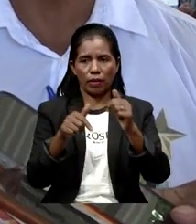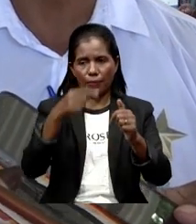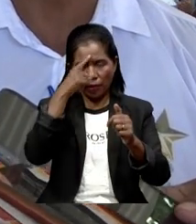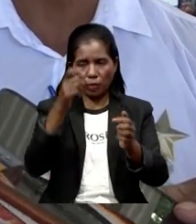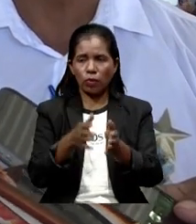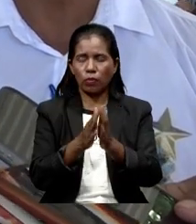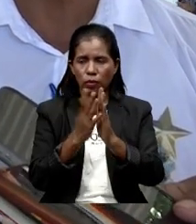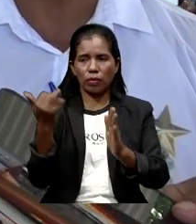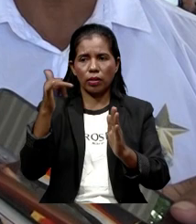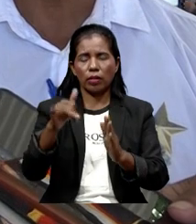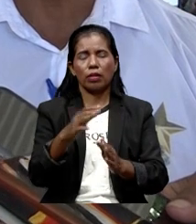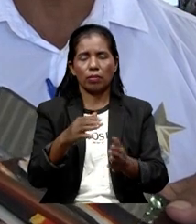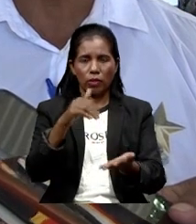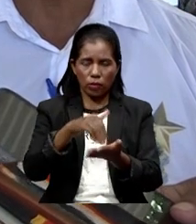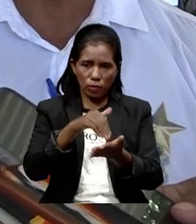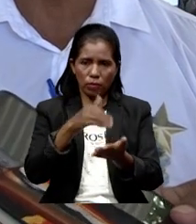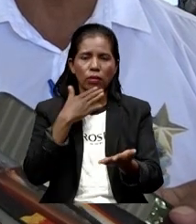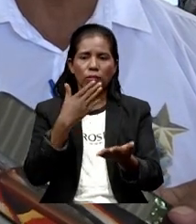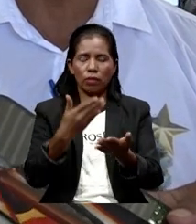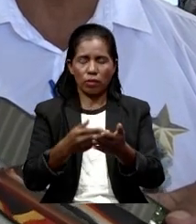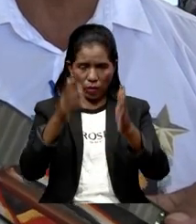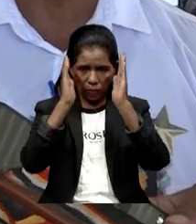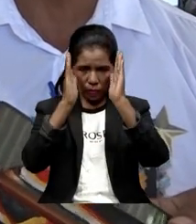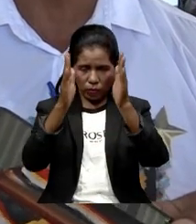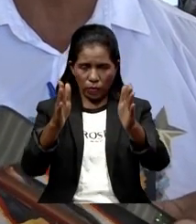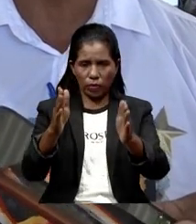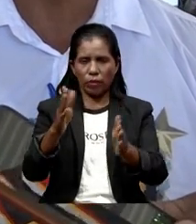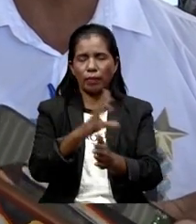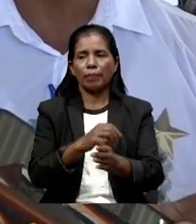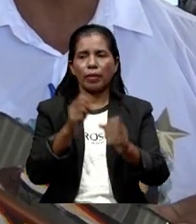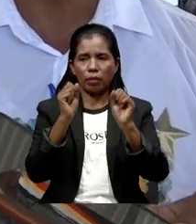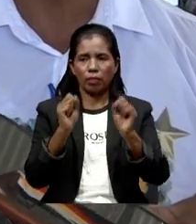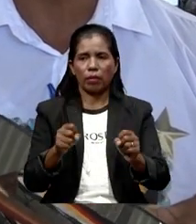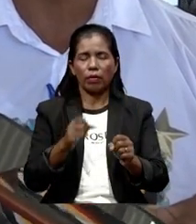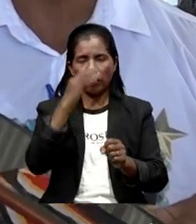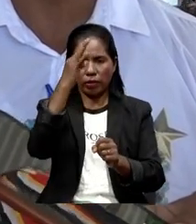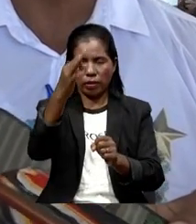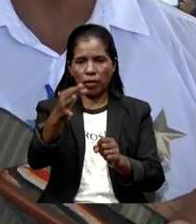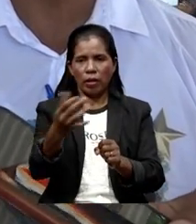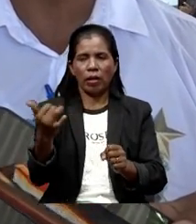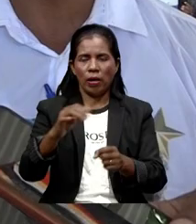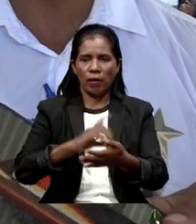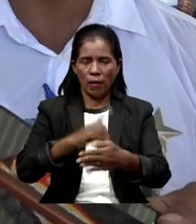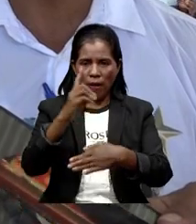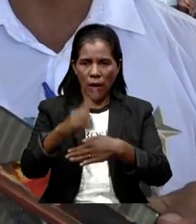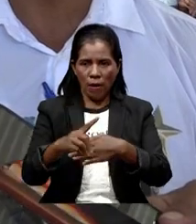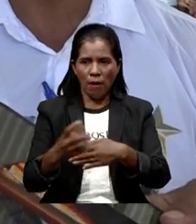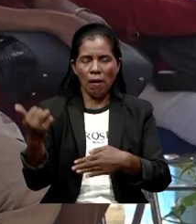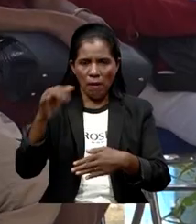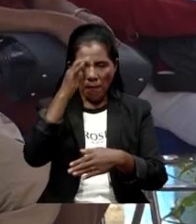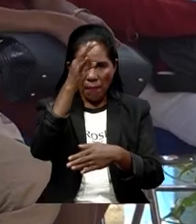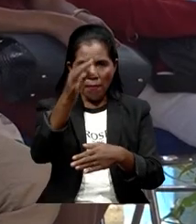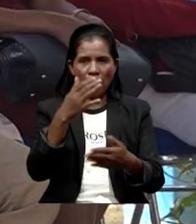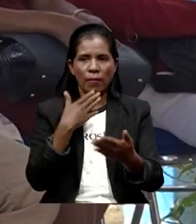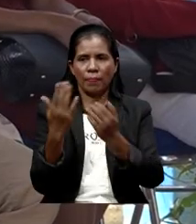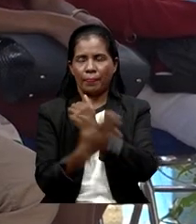rosto da Cira para a Tenebre Estuda de Diego, foco Cira na Estuda, para a Bele, a Bambarua, se desenvolve decretando Cira no futuro e a